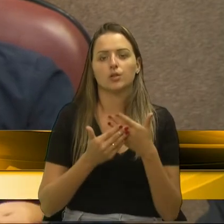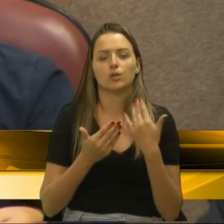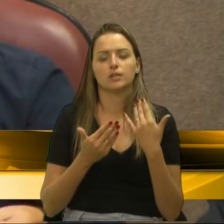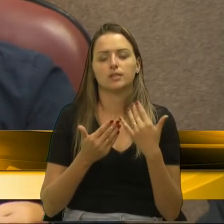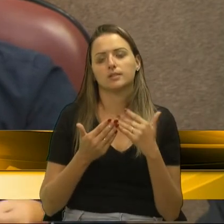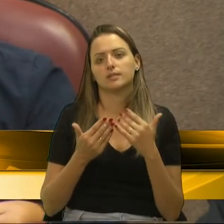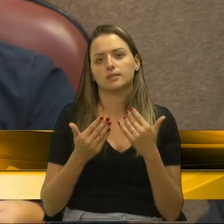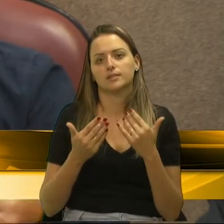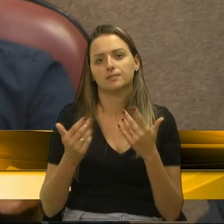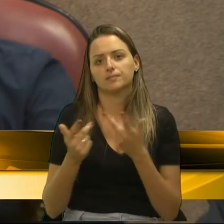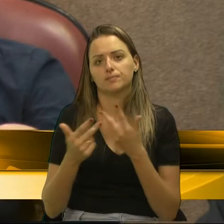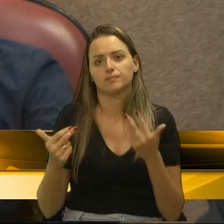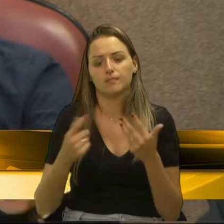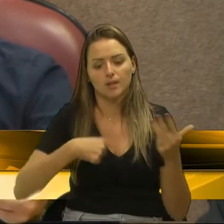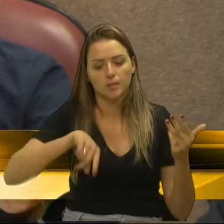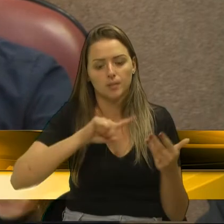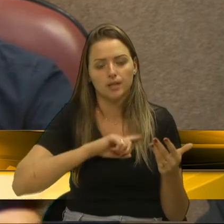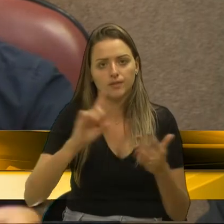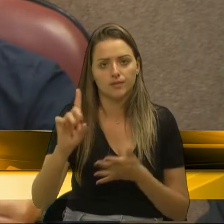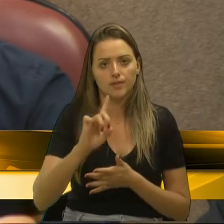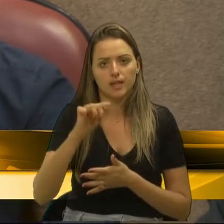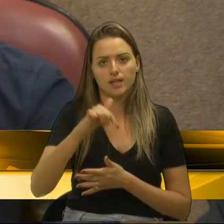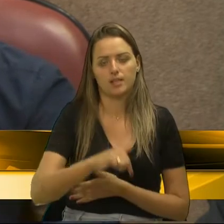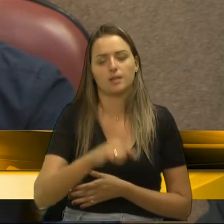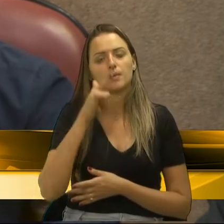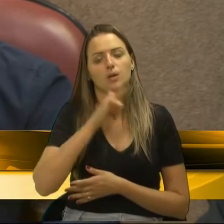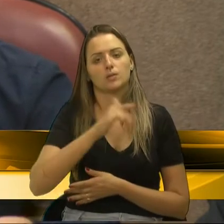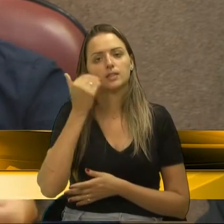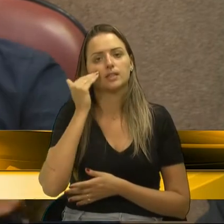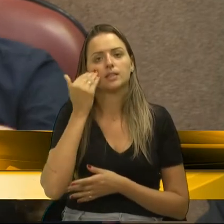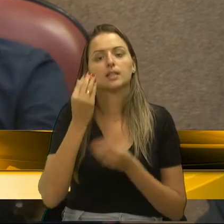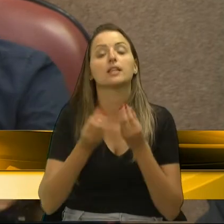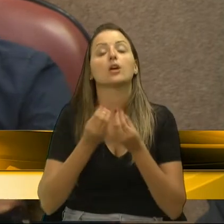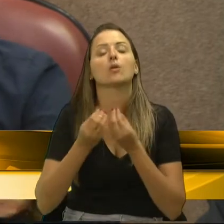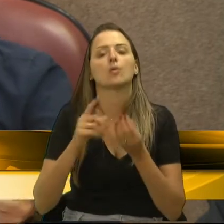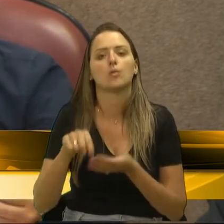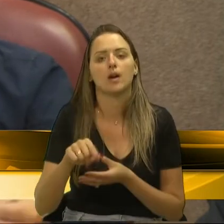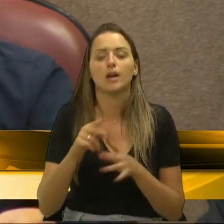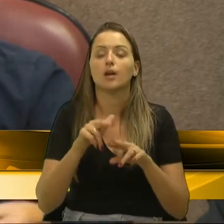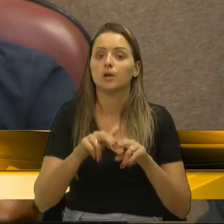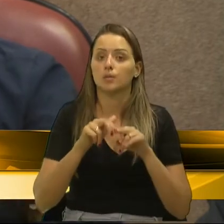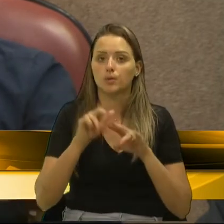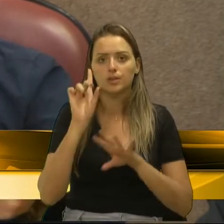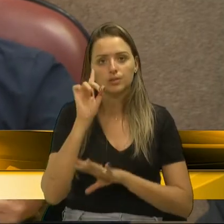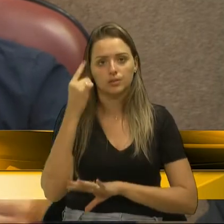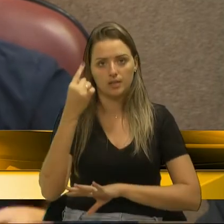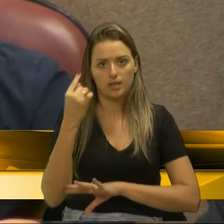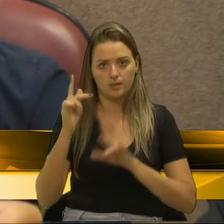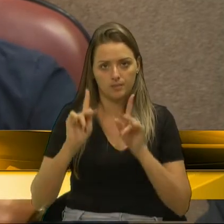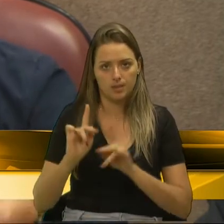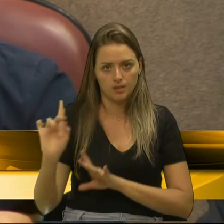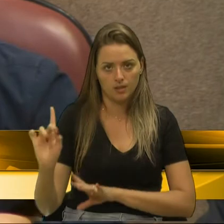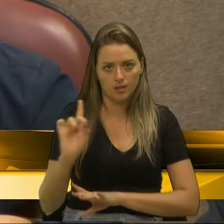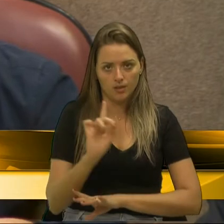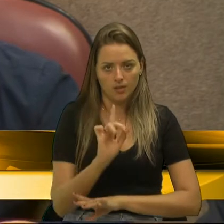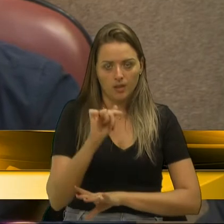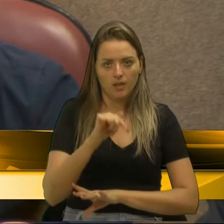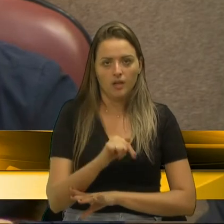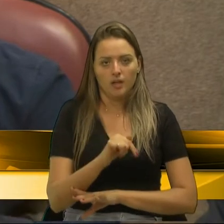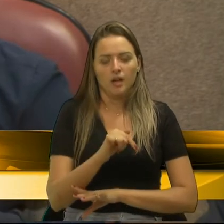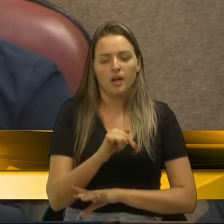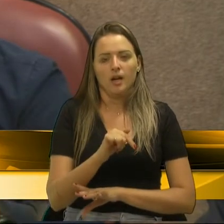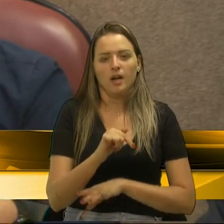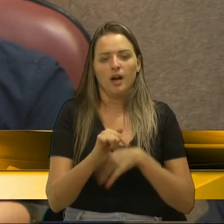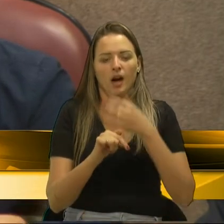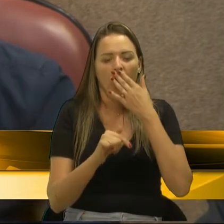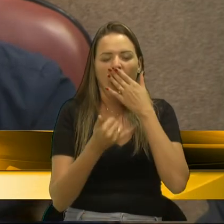no ar, e que as pessoas venham aqui para entender como funciona isso. Por isso a ideia de que venham pessoas aqui explicar